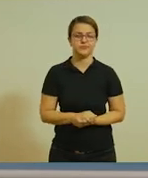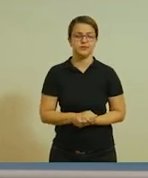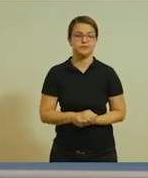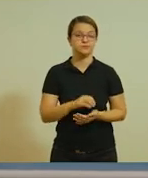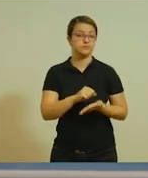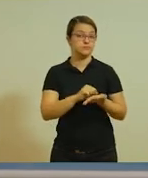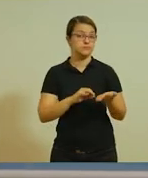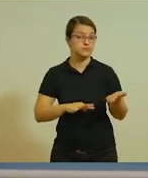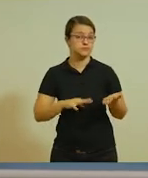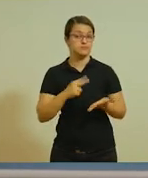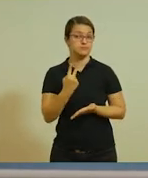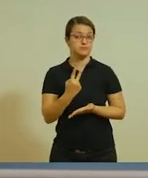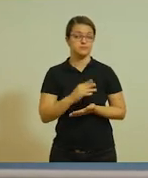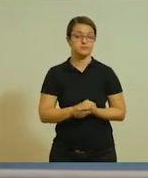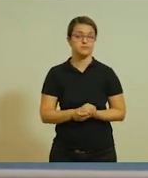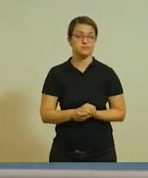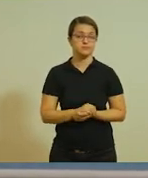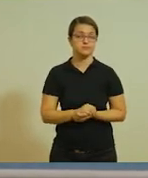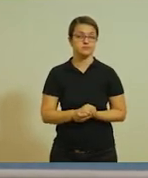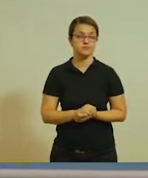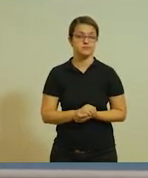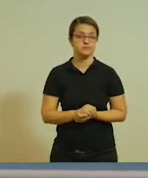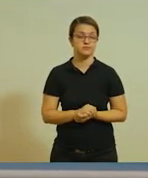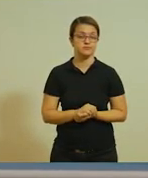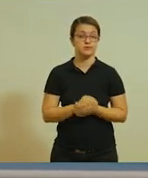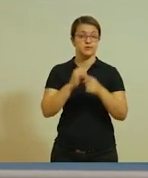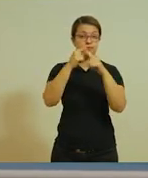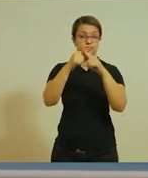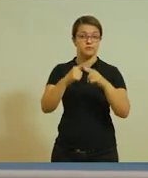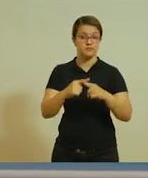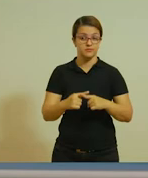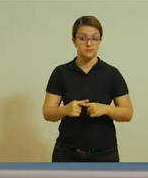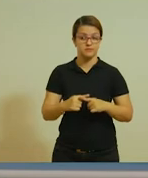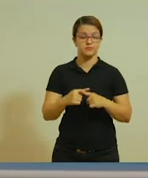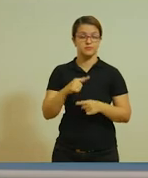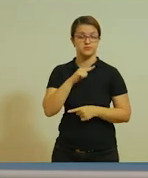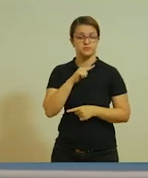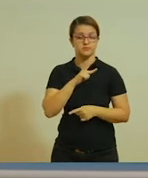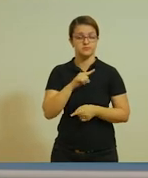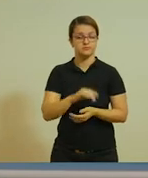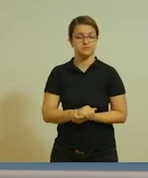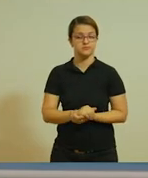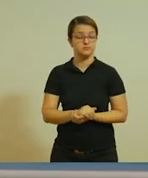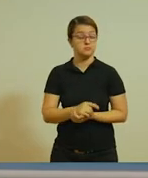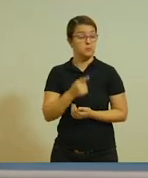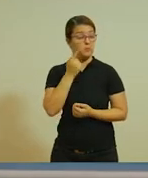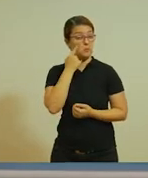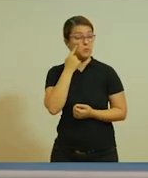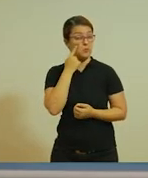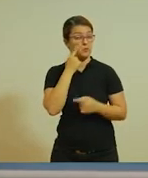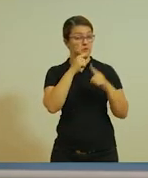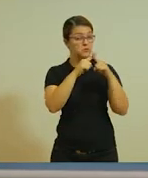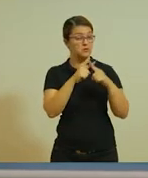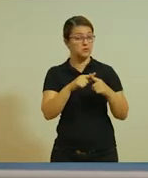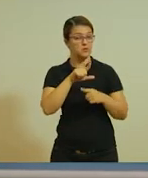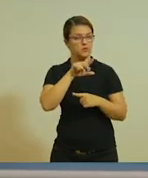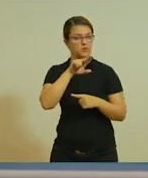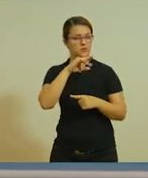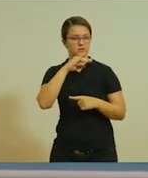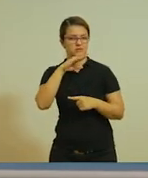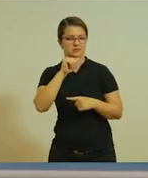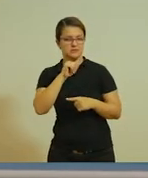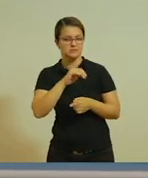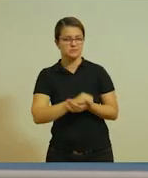Bem, vamos à atividade número 2. Observe a tabuada que Lúcia fez. Olha só que tabuada interessante da Lúcia.